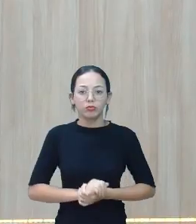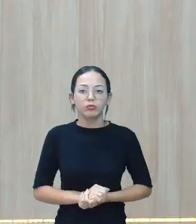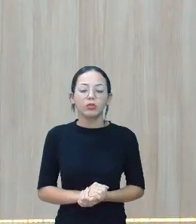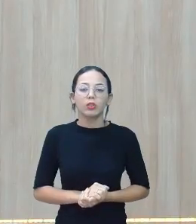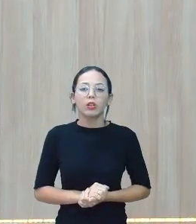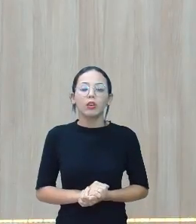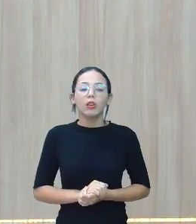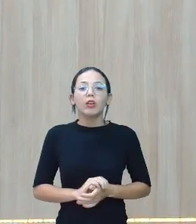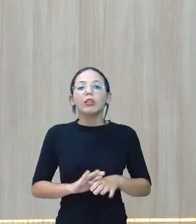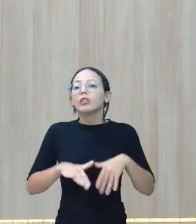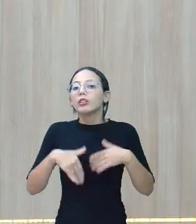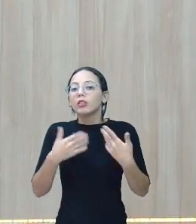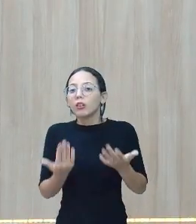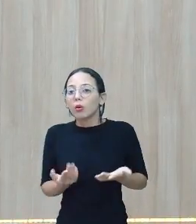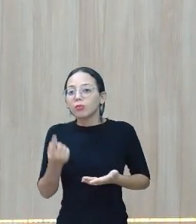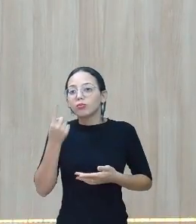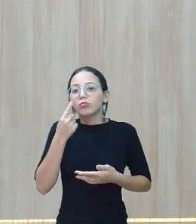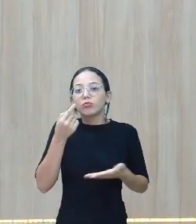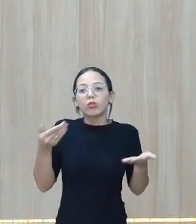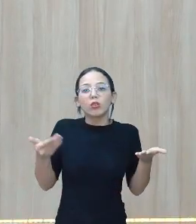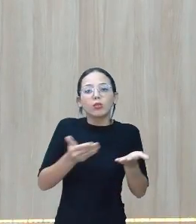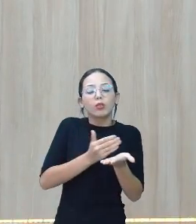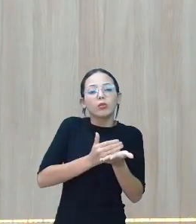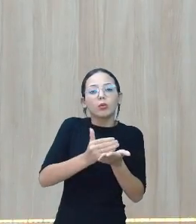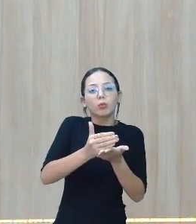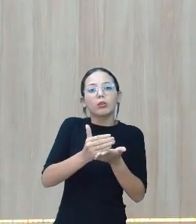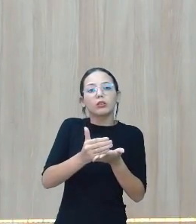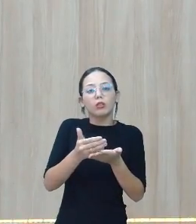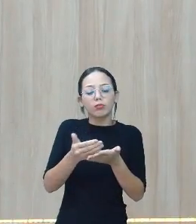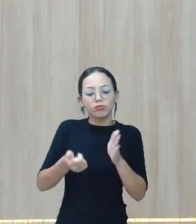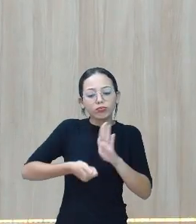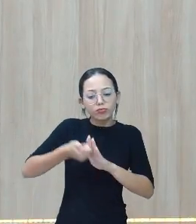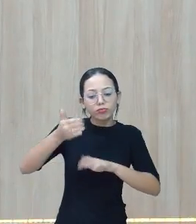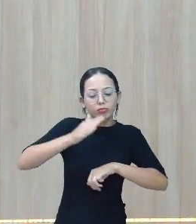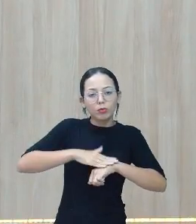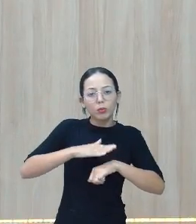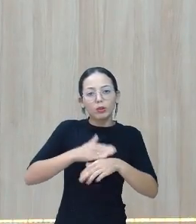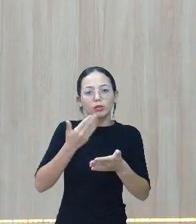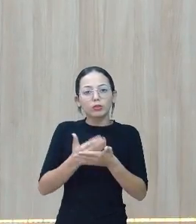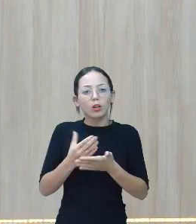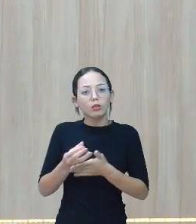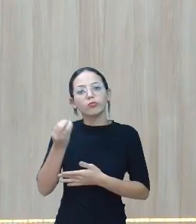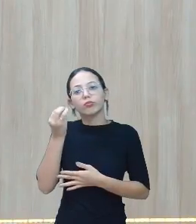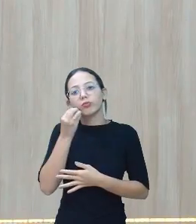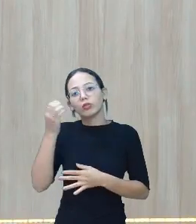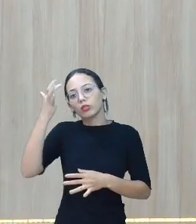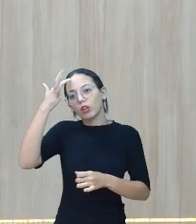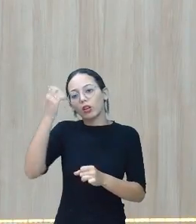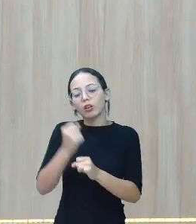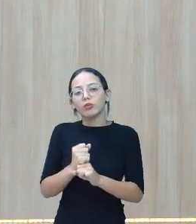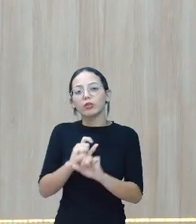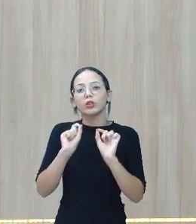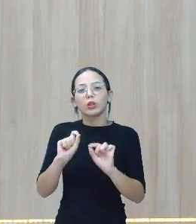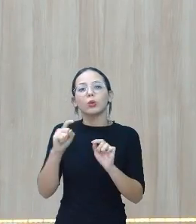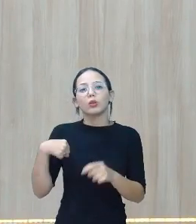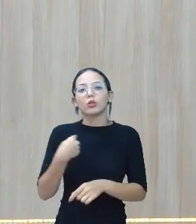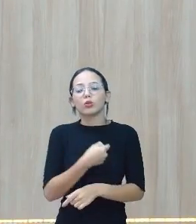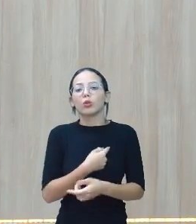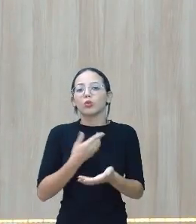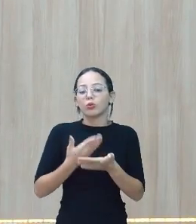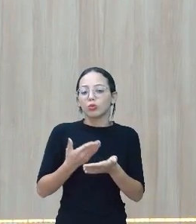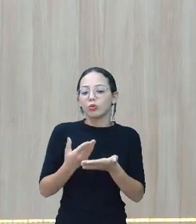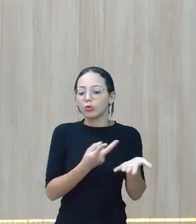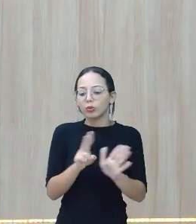tá certo? Então, a gente vai iniciar e nesse primeiro momento da aula, vamos tentar relembrar um pouco do que foi que a gente fez na